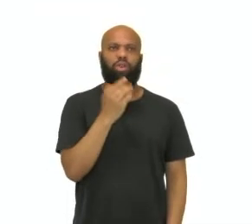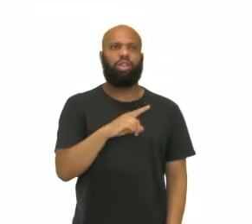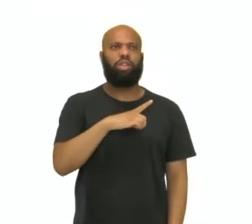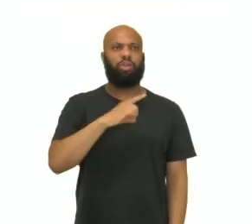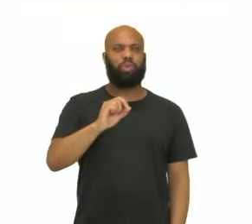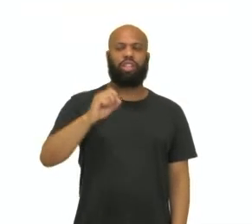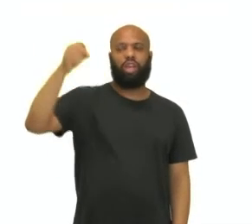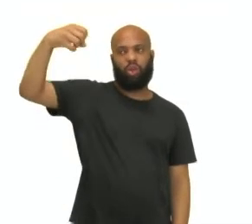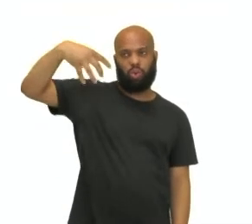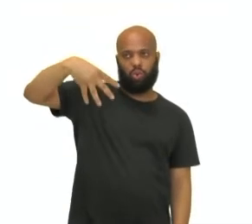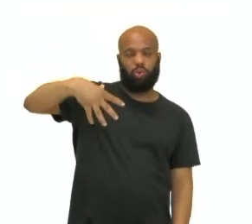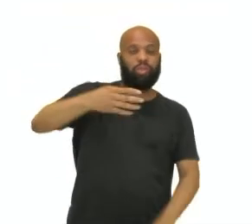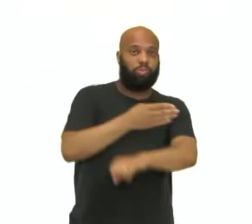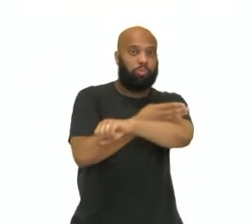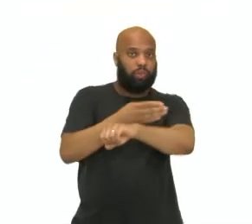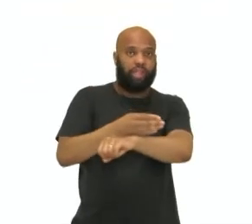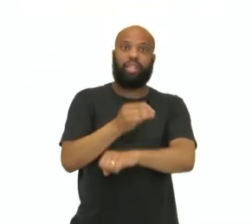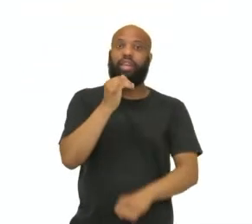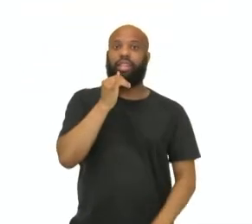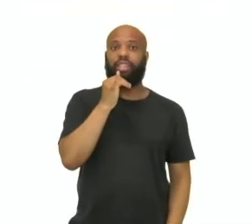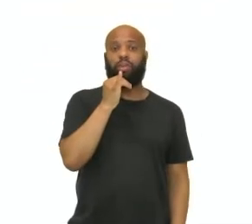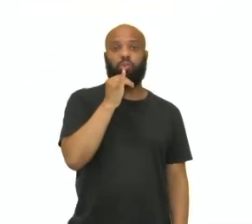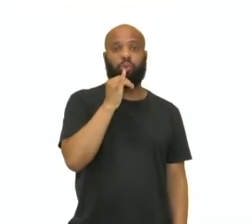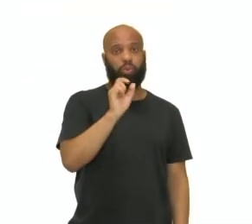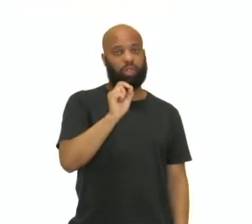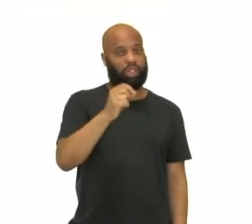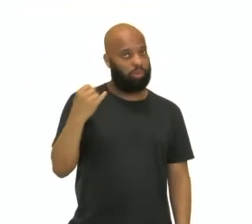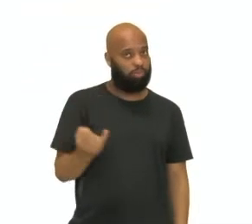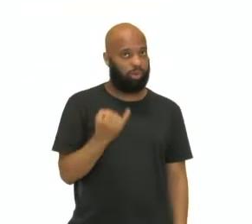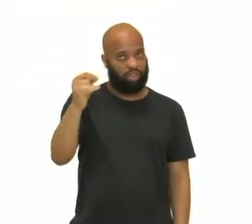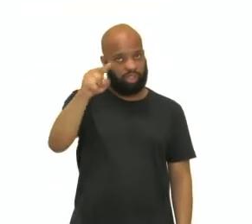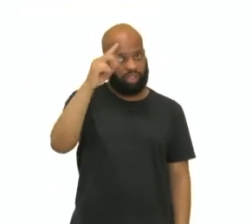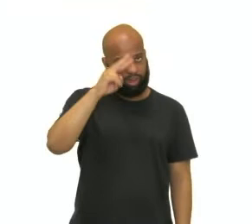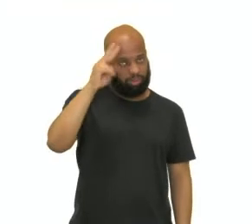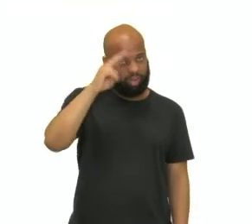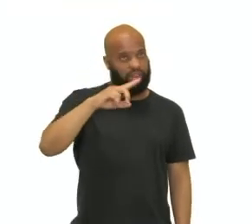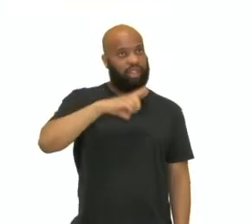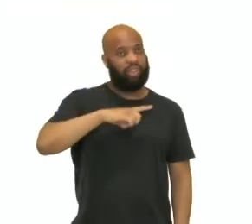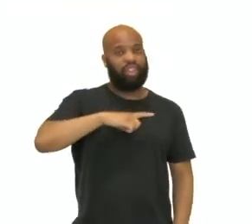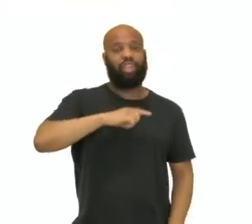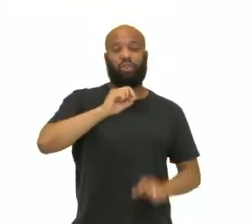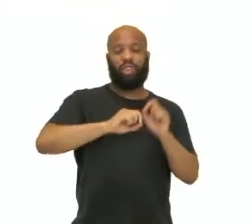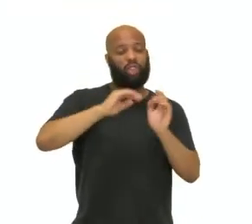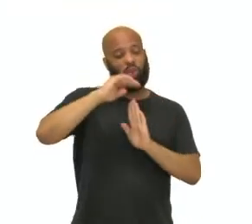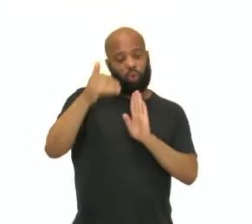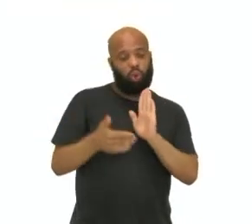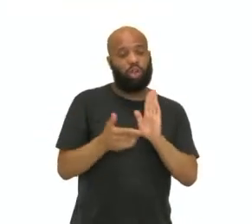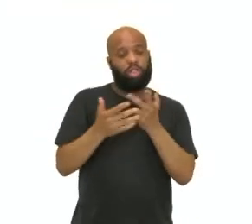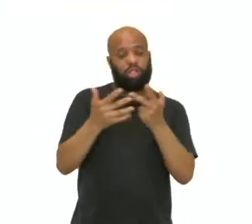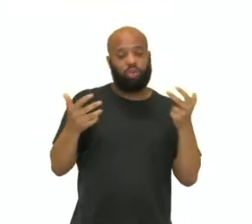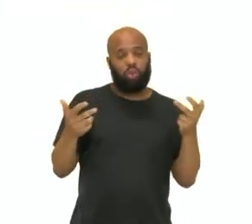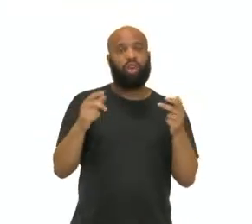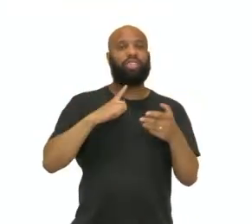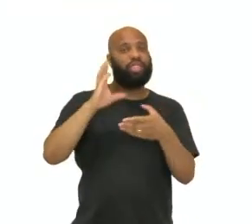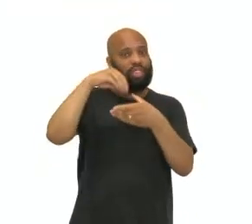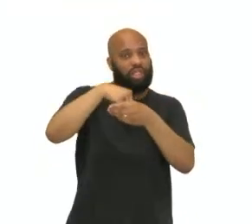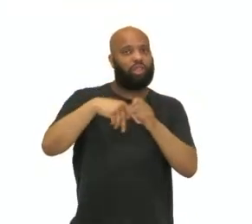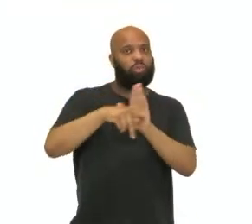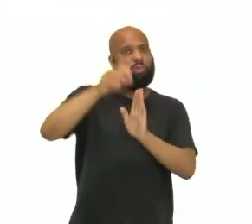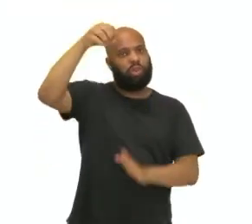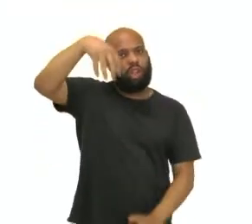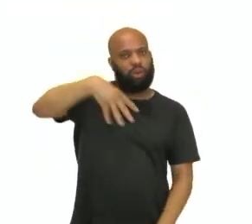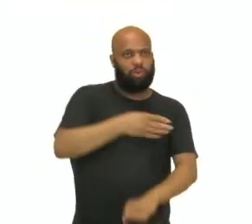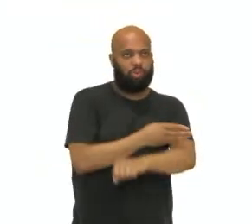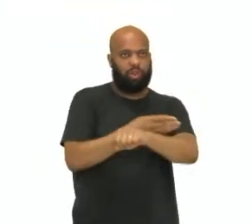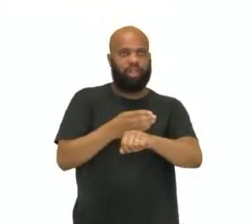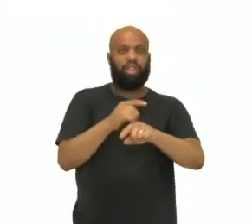A luz branca, você não pode esquecer, ela é composta por todas as cores. E um material escuro, um material